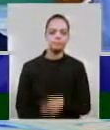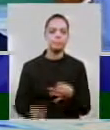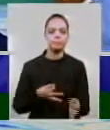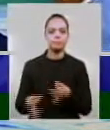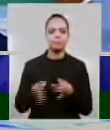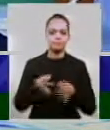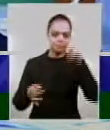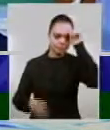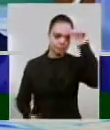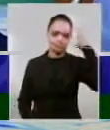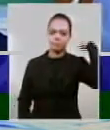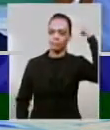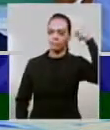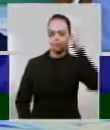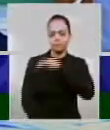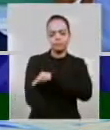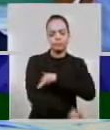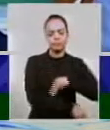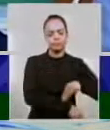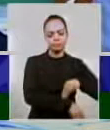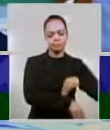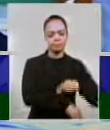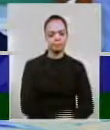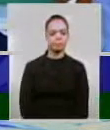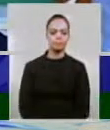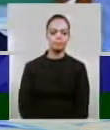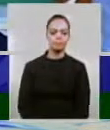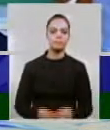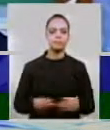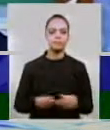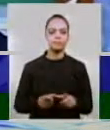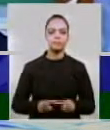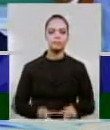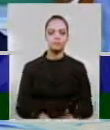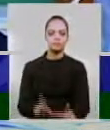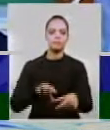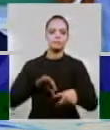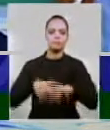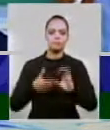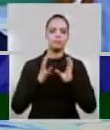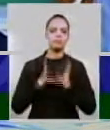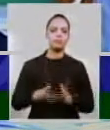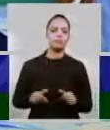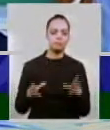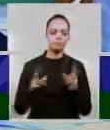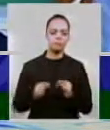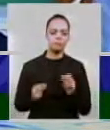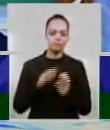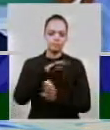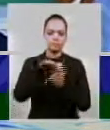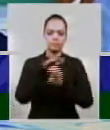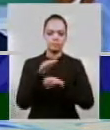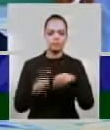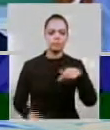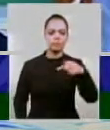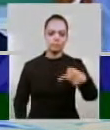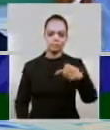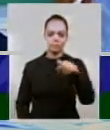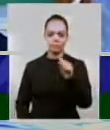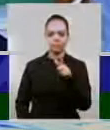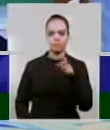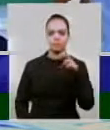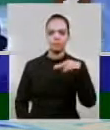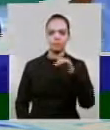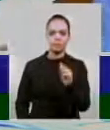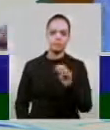Projeto da vereadora Michele Bretas, que concede diploma de honra ao mérito à empresa 7, agência e